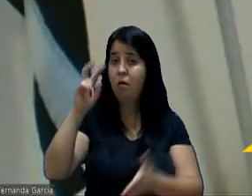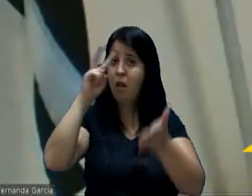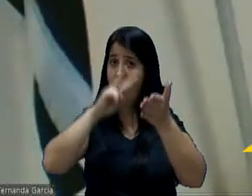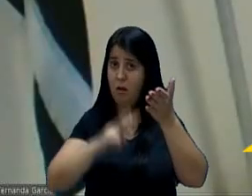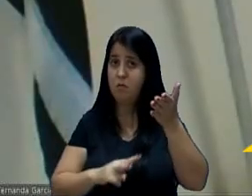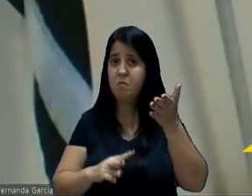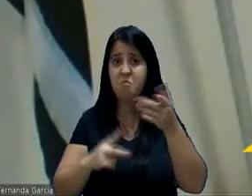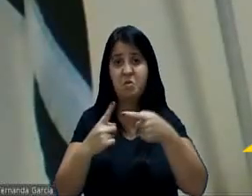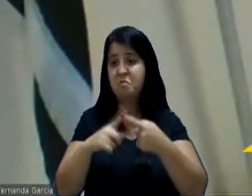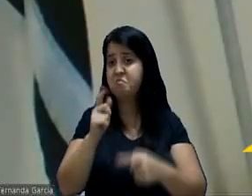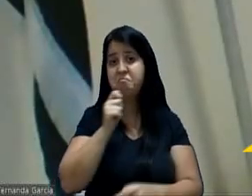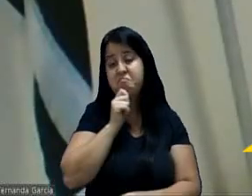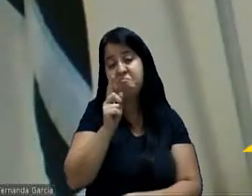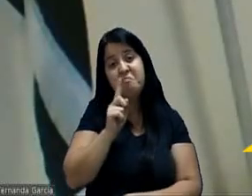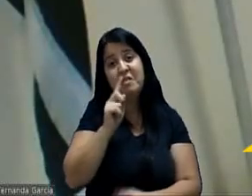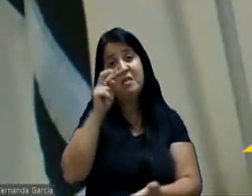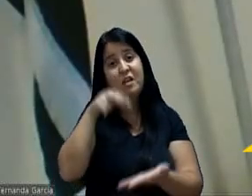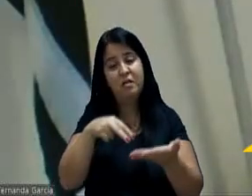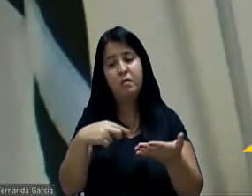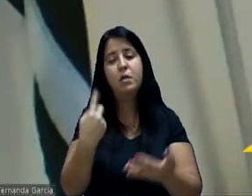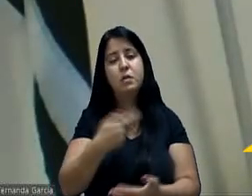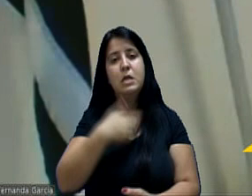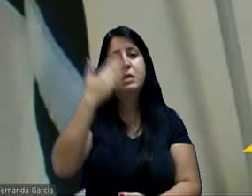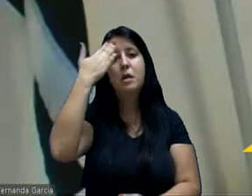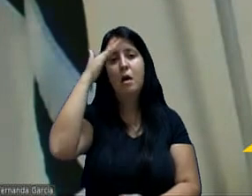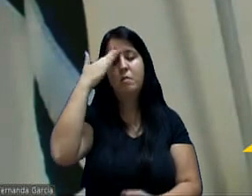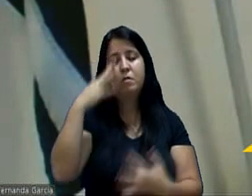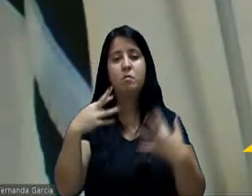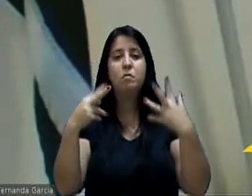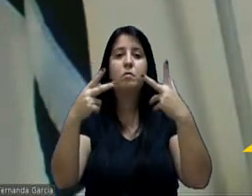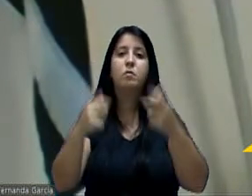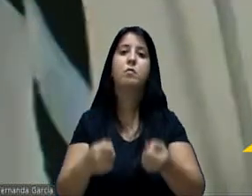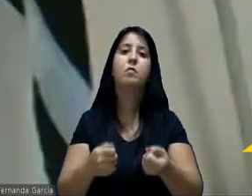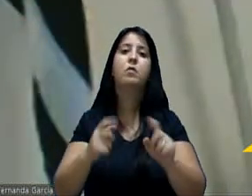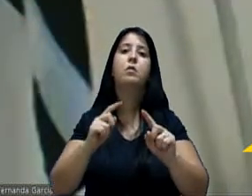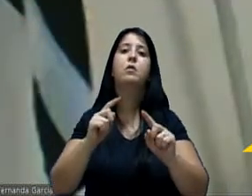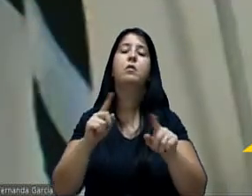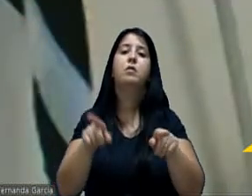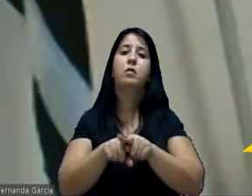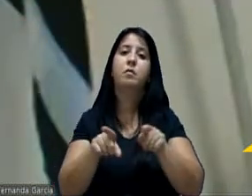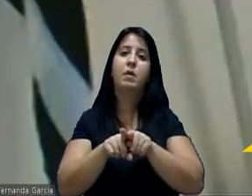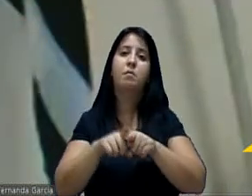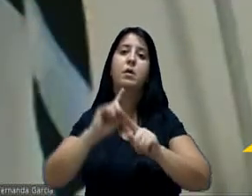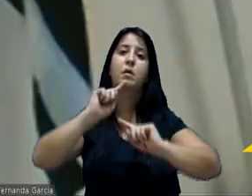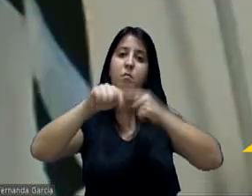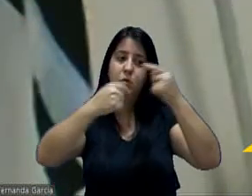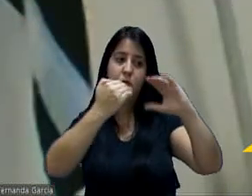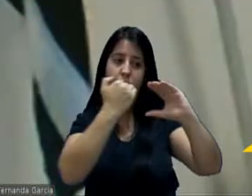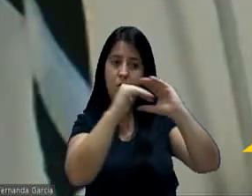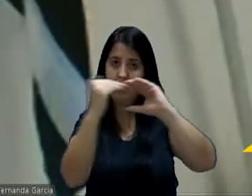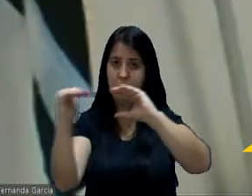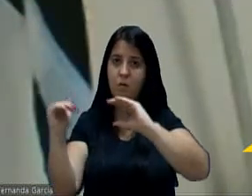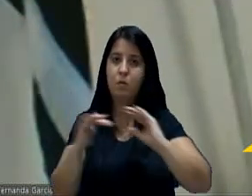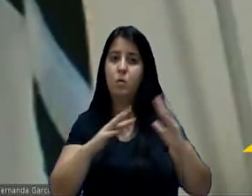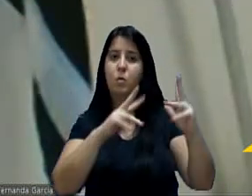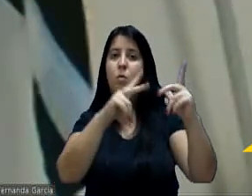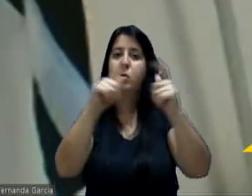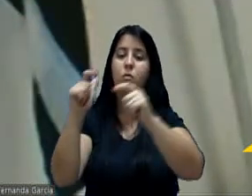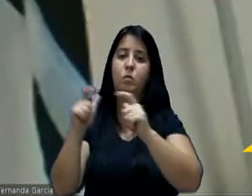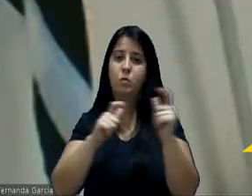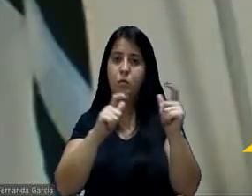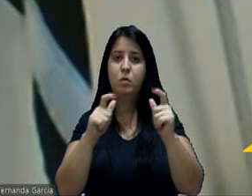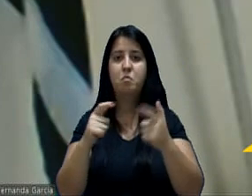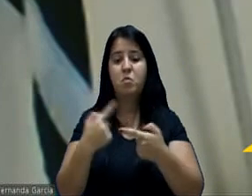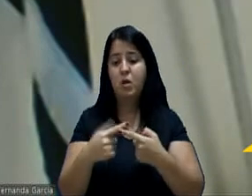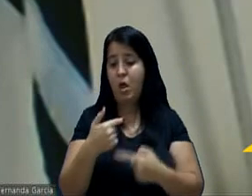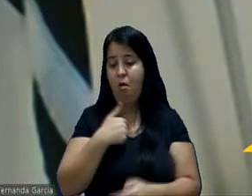não fez, né? Para a gente ter teor por completo, ou encaminhar para os gabinetes essa emenda, que eu não tenho